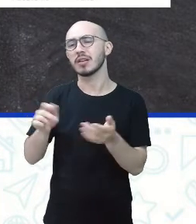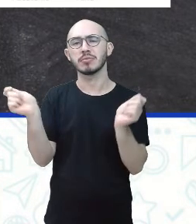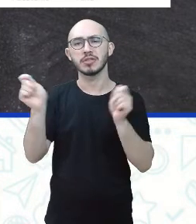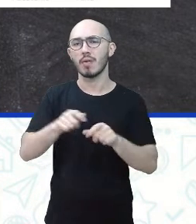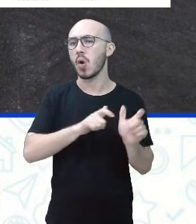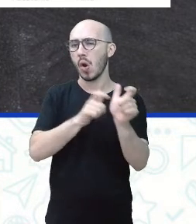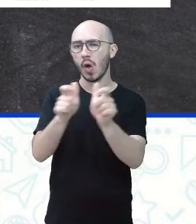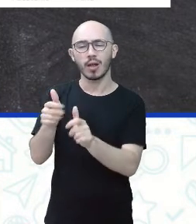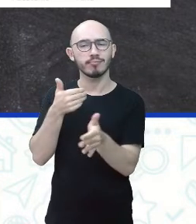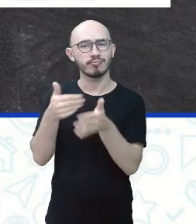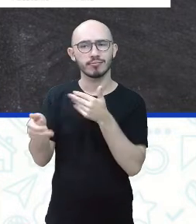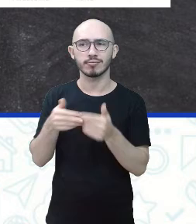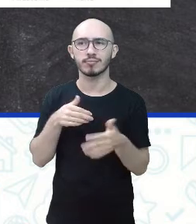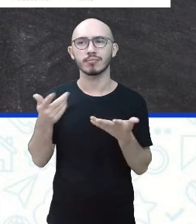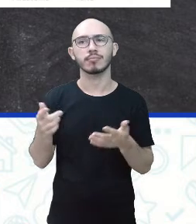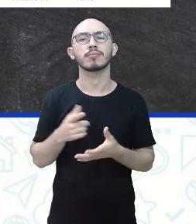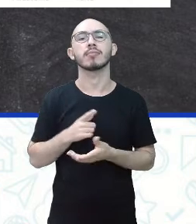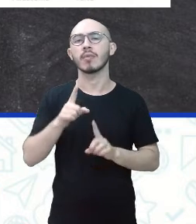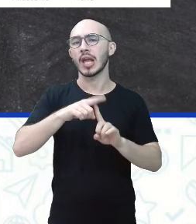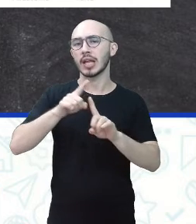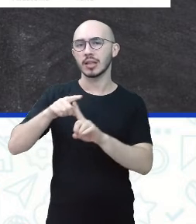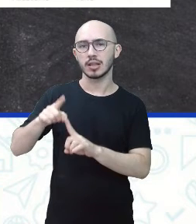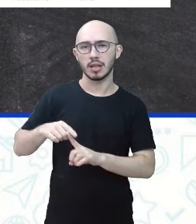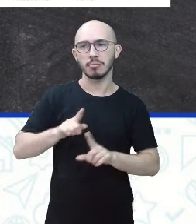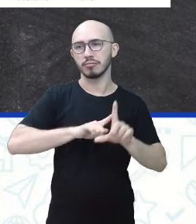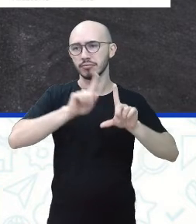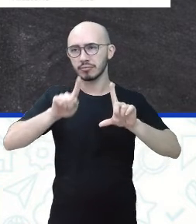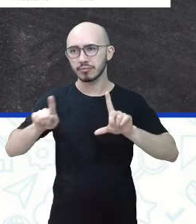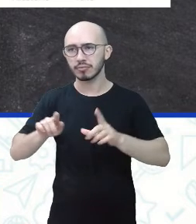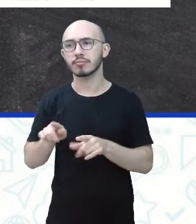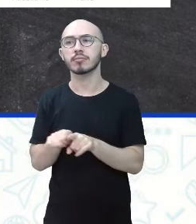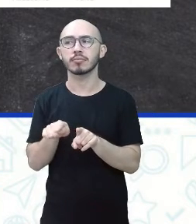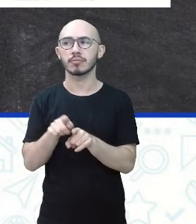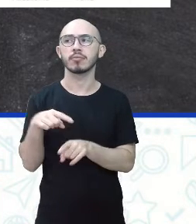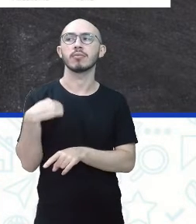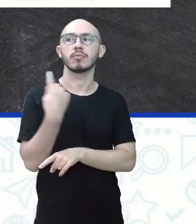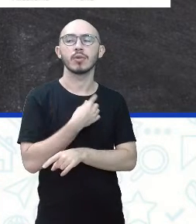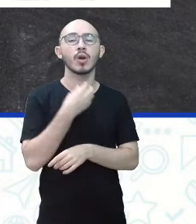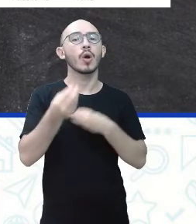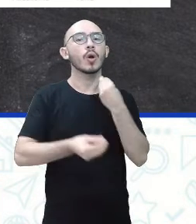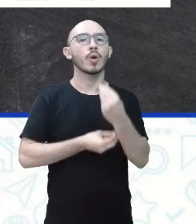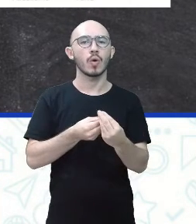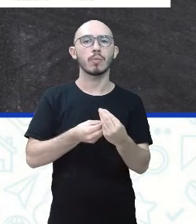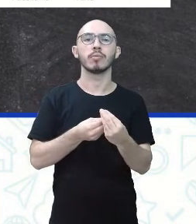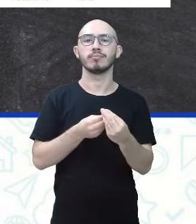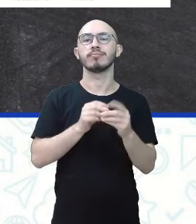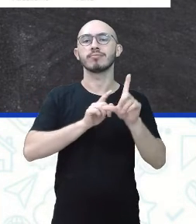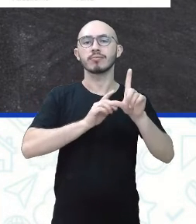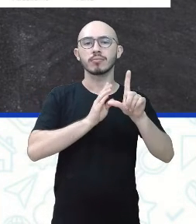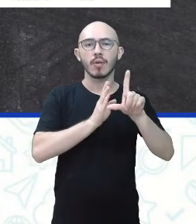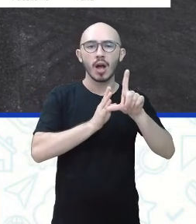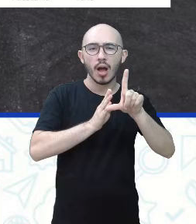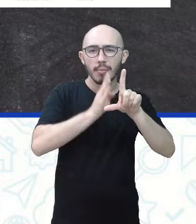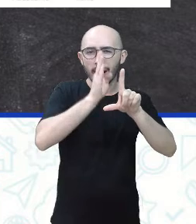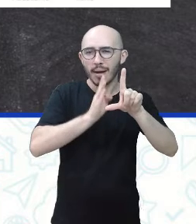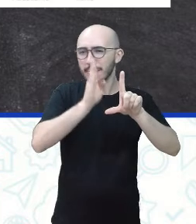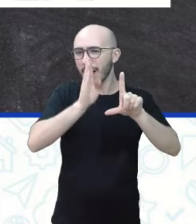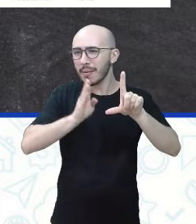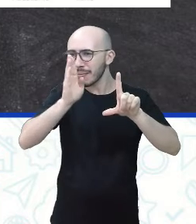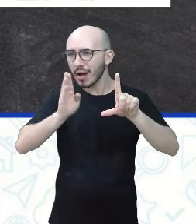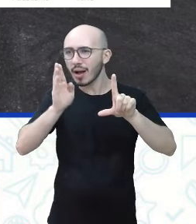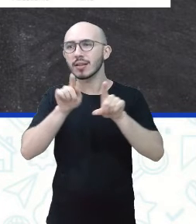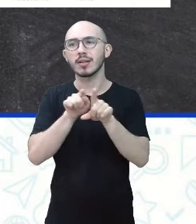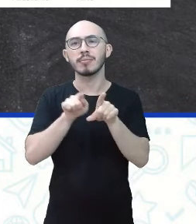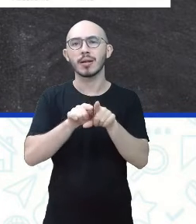gente tem aí a observação de vários tipos de gráfico, a gente conversou já sobre a altura das barrinhas, o tamanho da fatia, e aí a gente